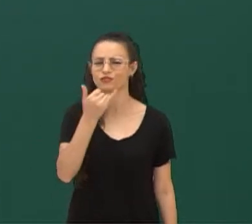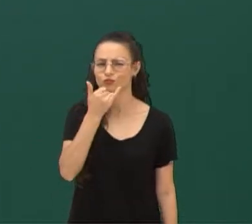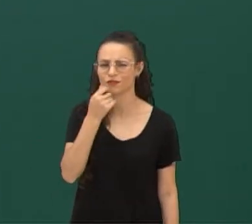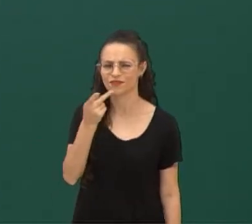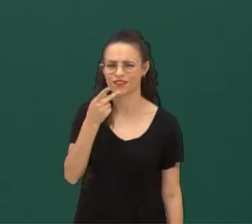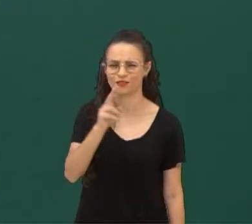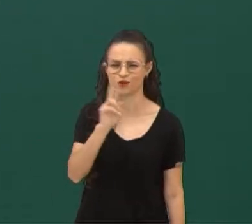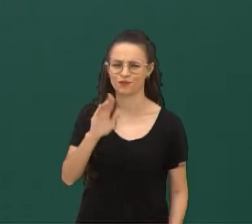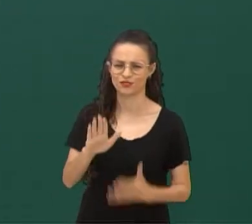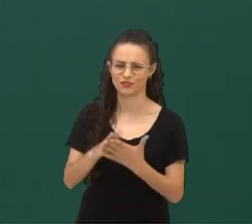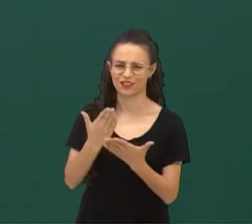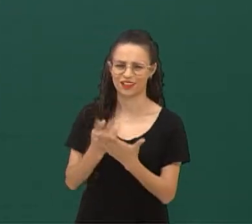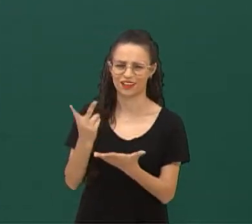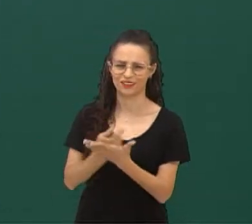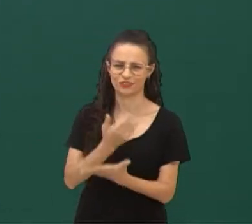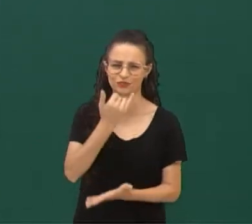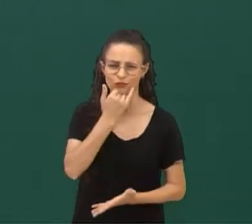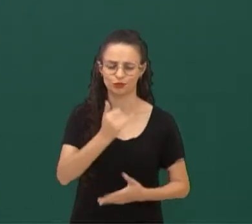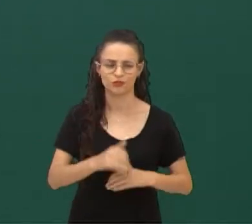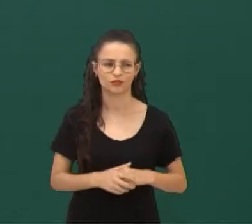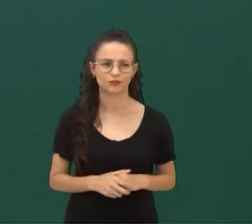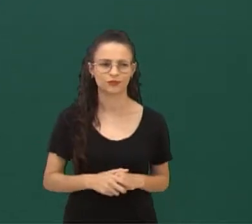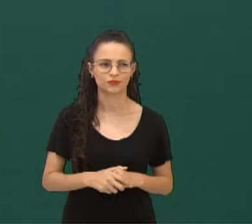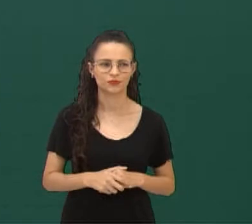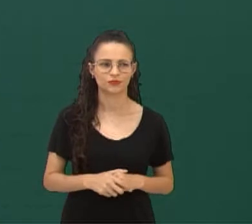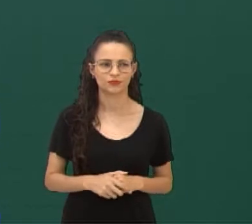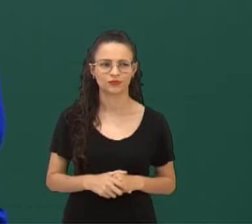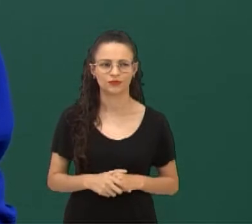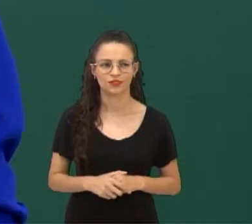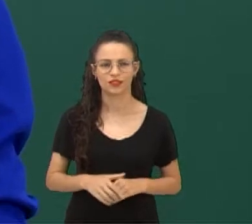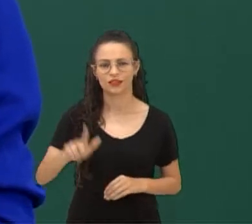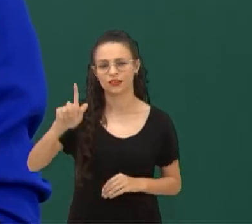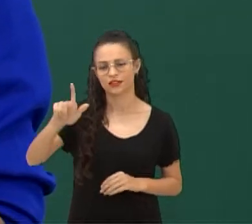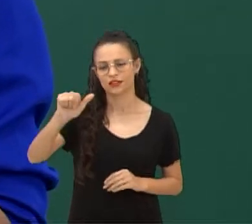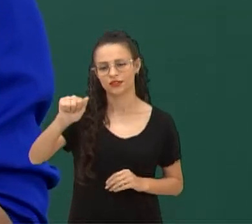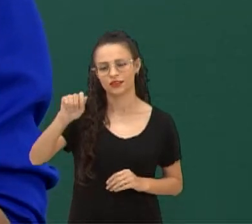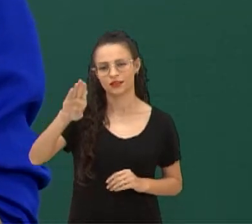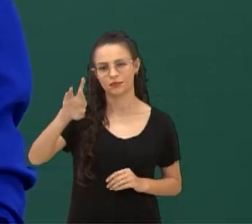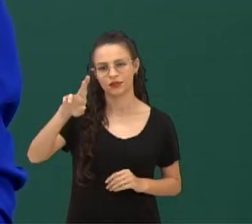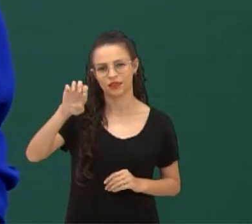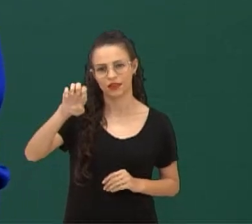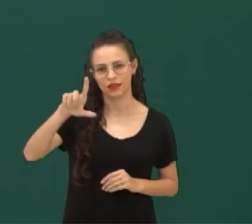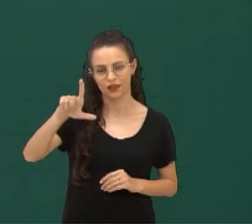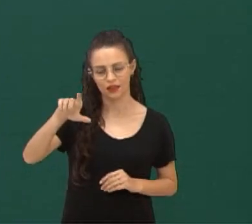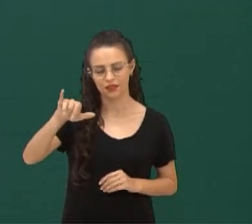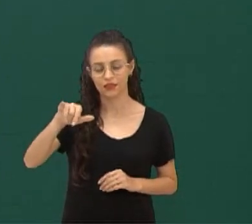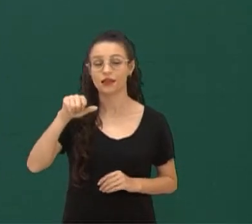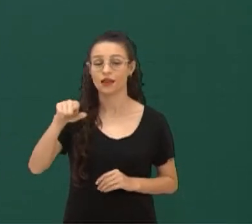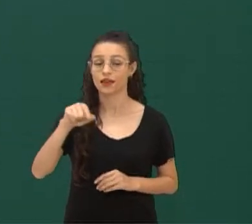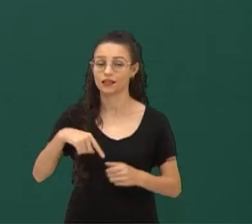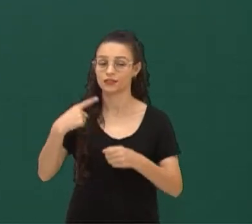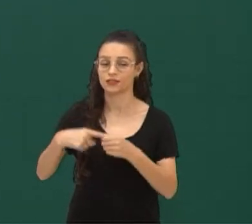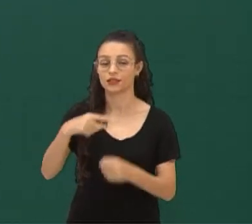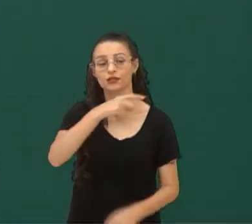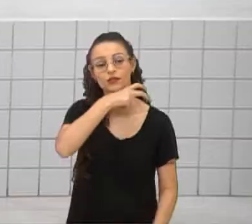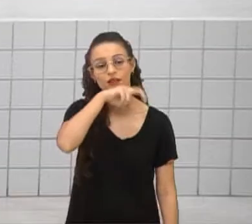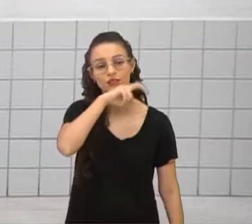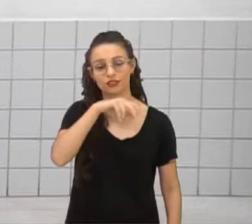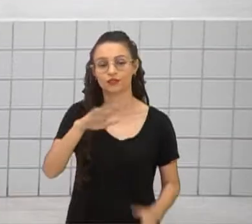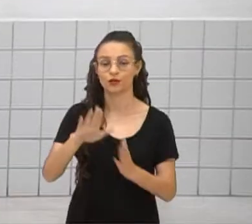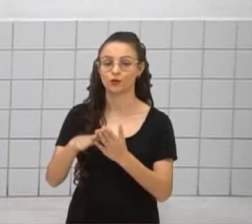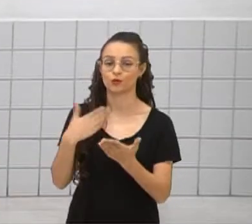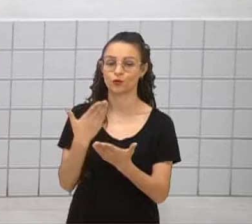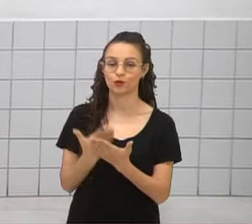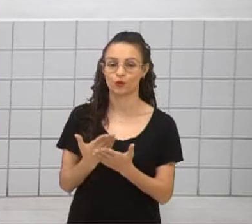da escola errado aí ó Gabriele ISO hi teacher sou de Cascavel Paraná Colégio linda e